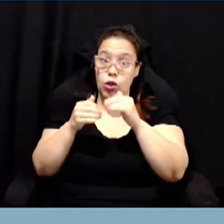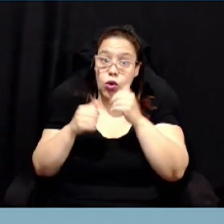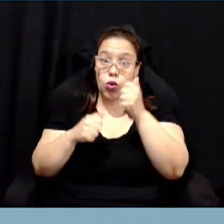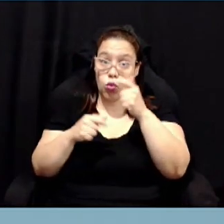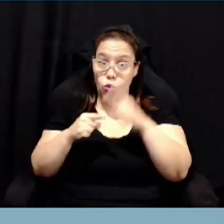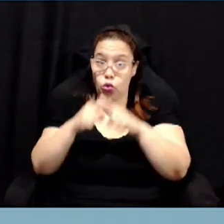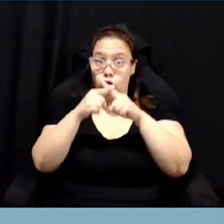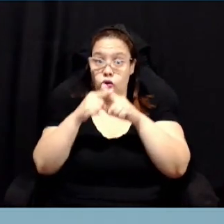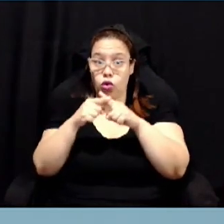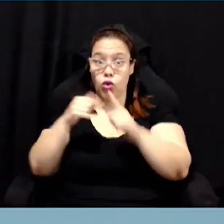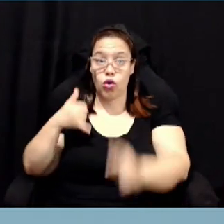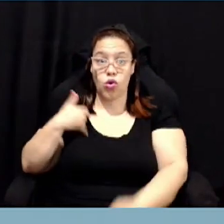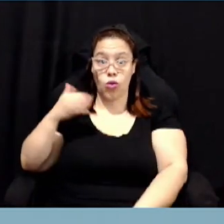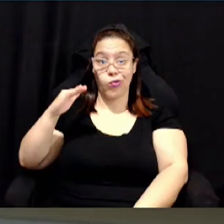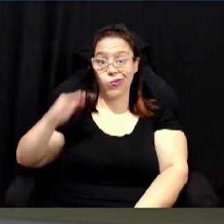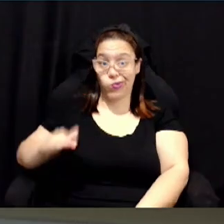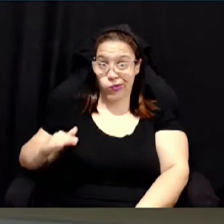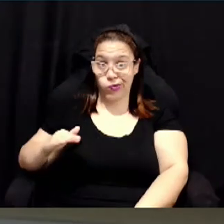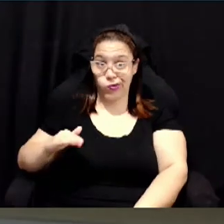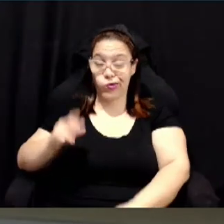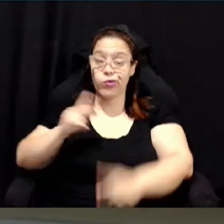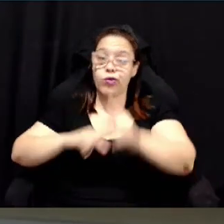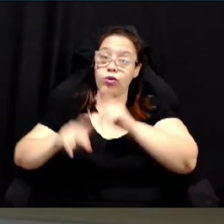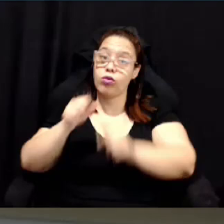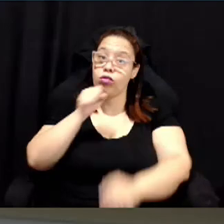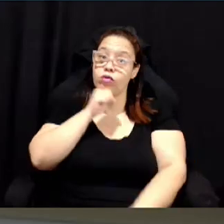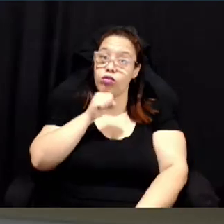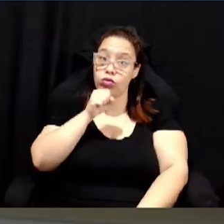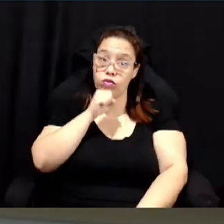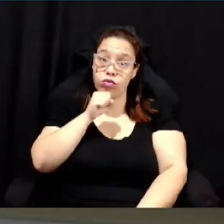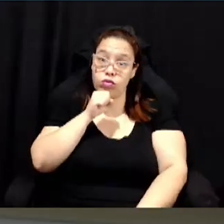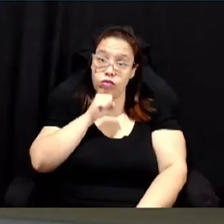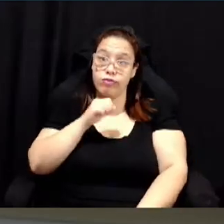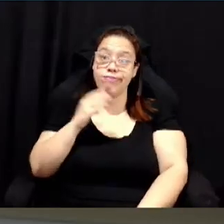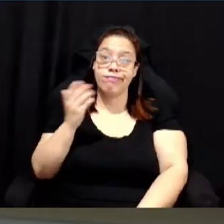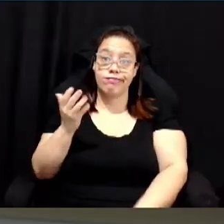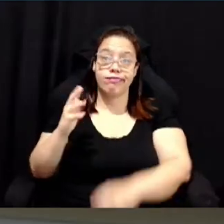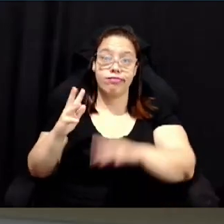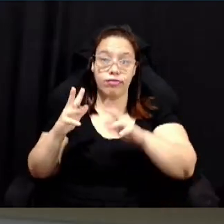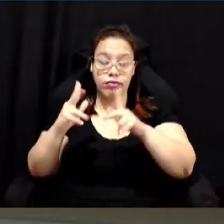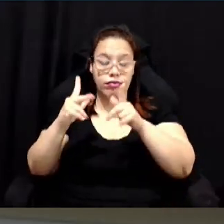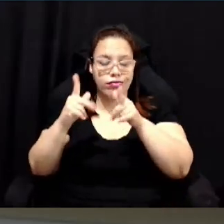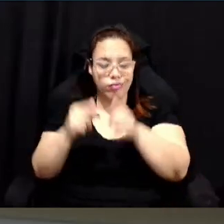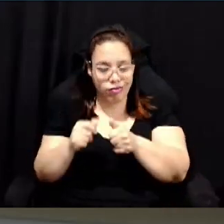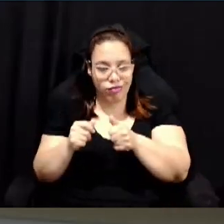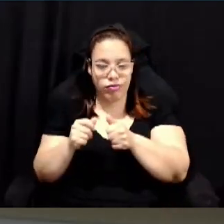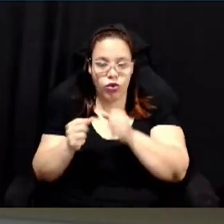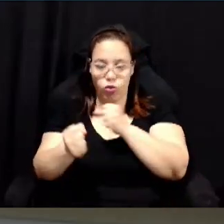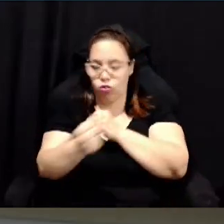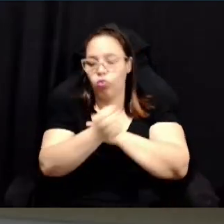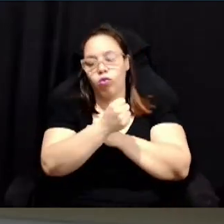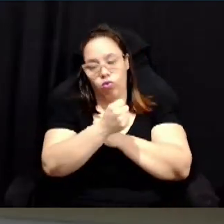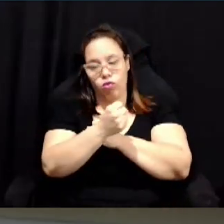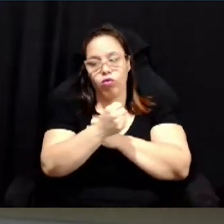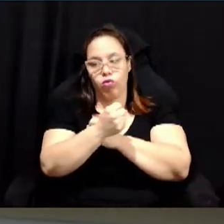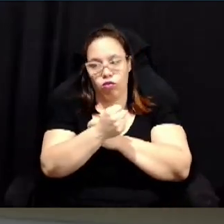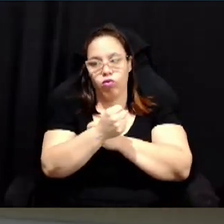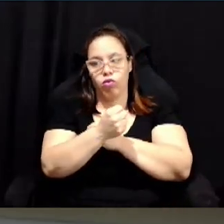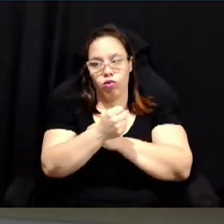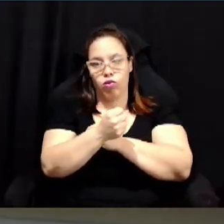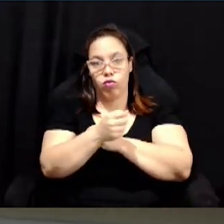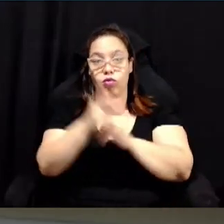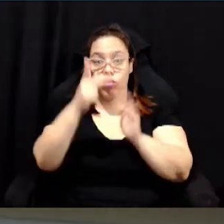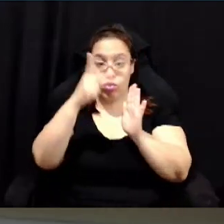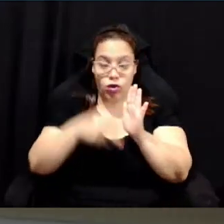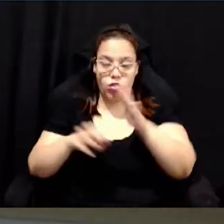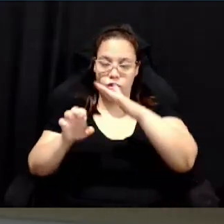de idade, ou população mais idosa, e há todo um mecanismo de proteção que as próprias empresas de